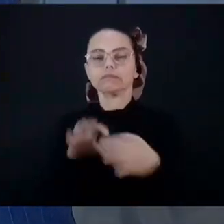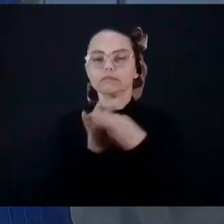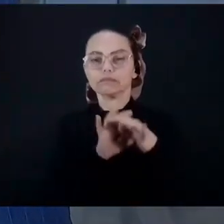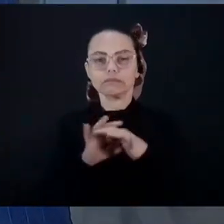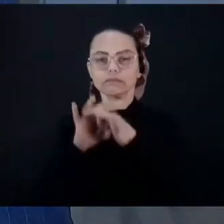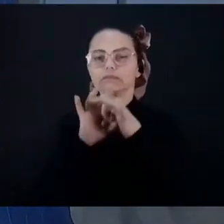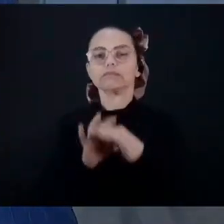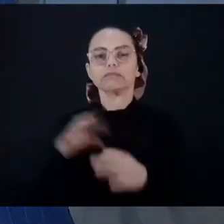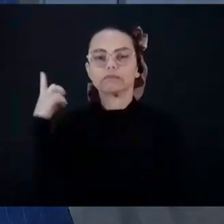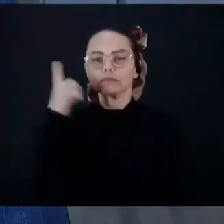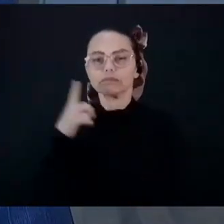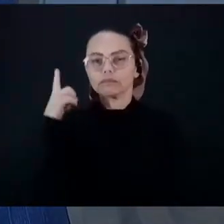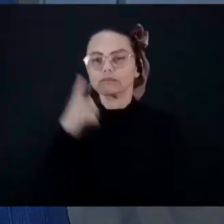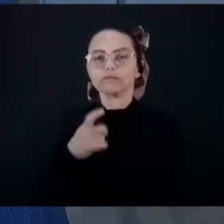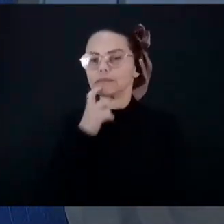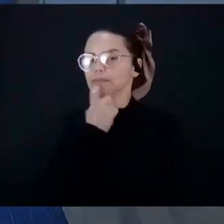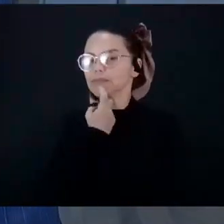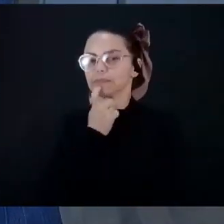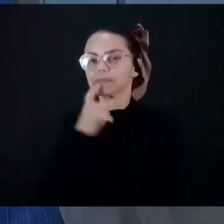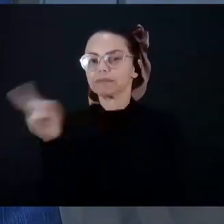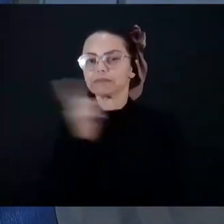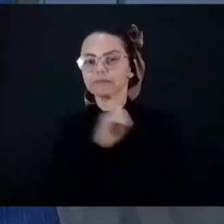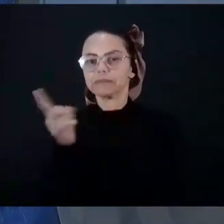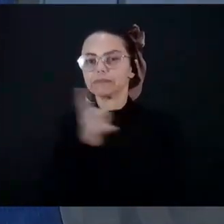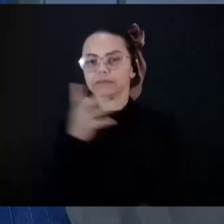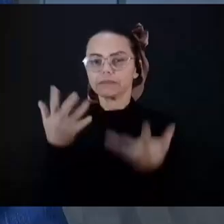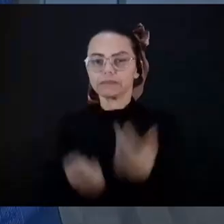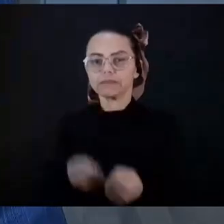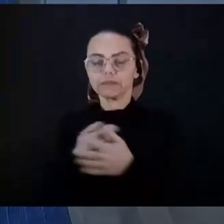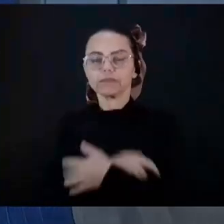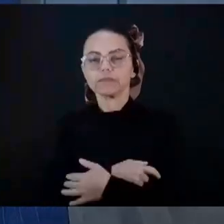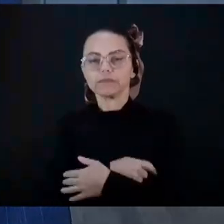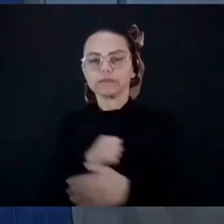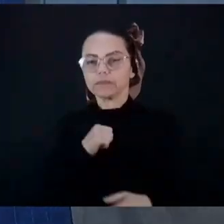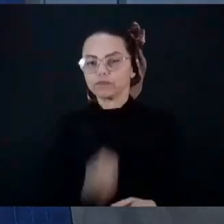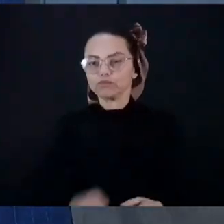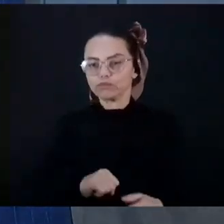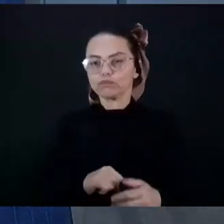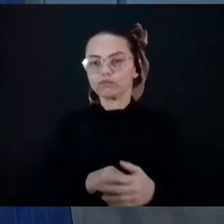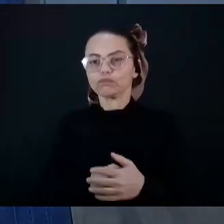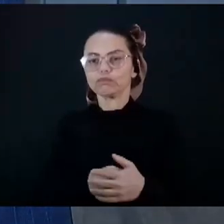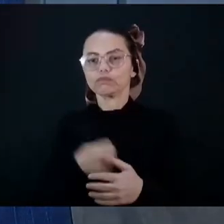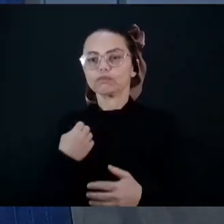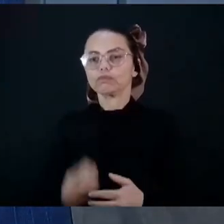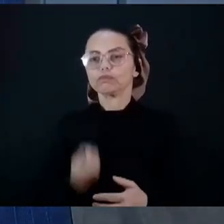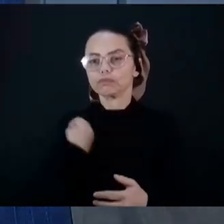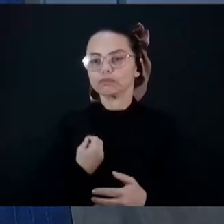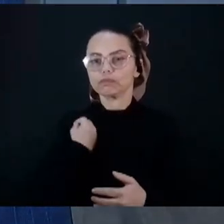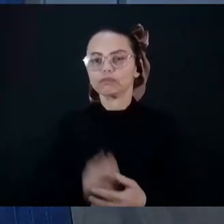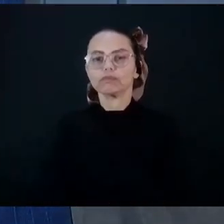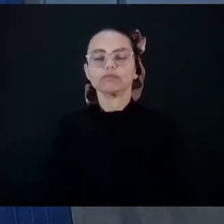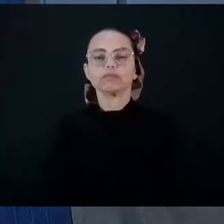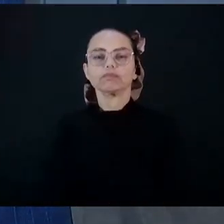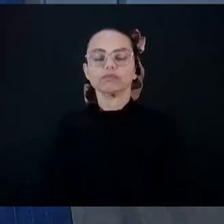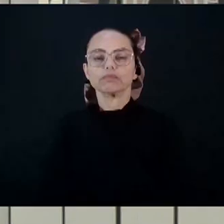de que Campinas não é a favor do aborto, Campinas é contra o aborto e a favor da vida.